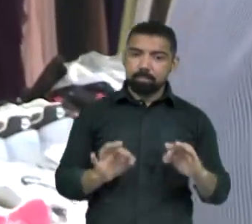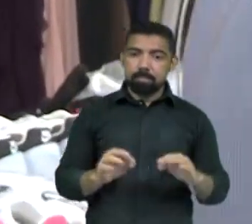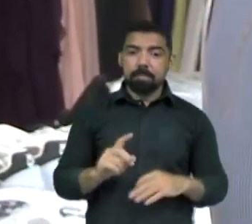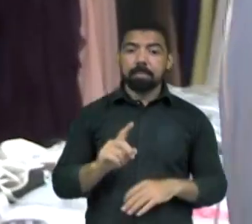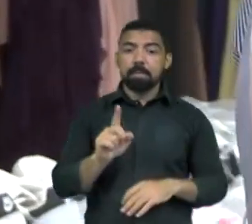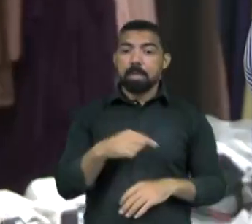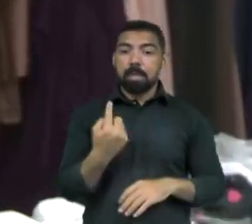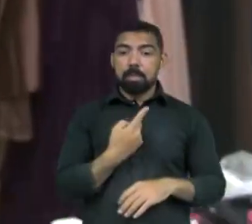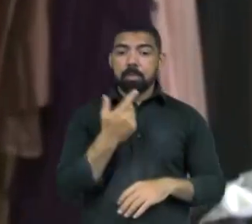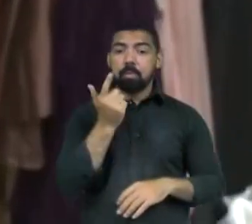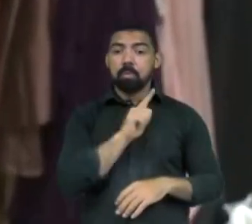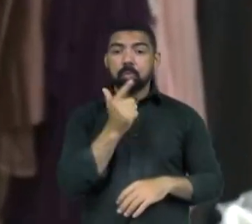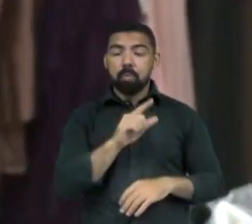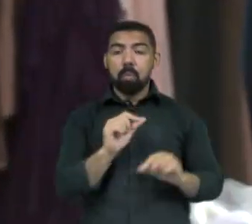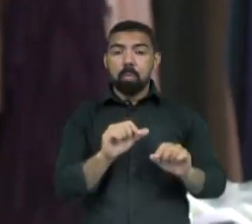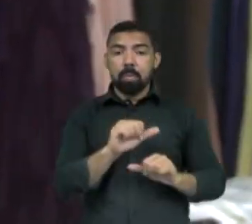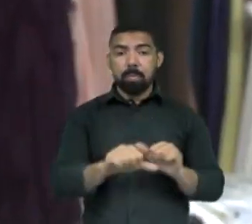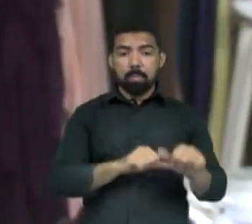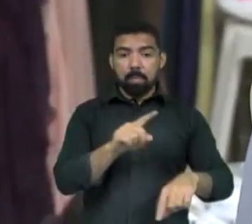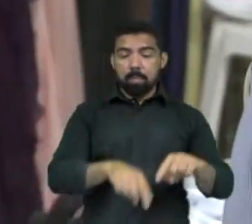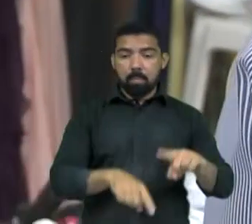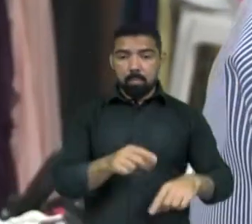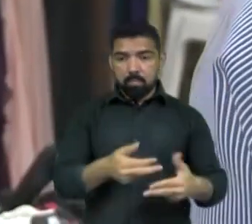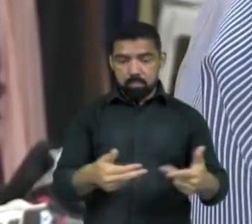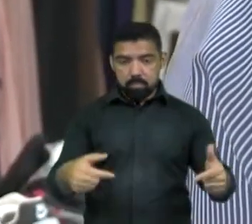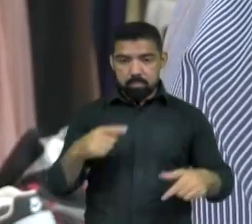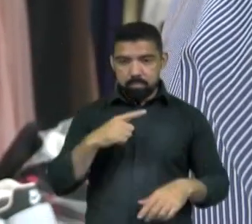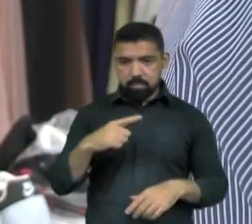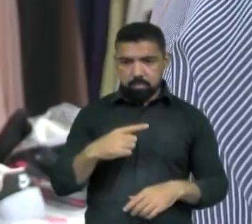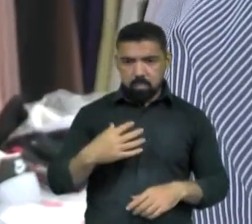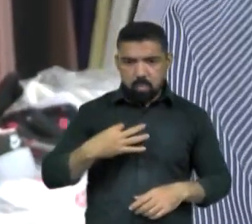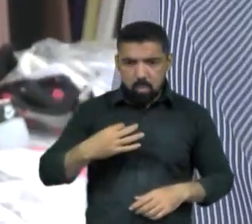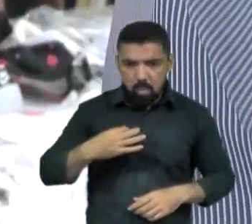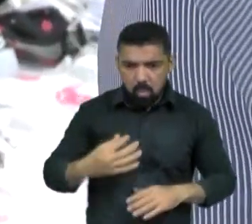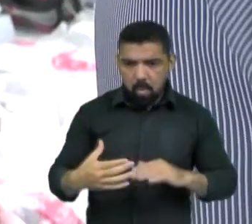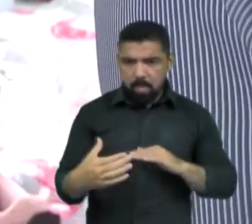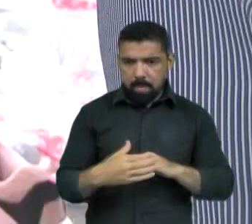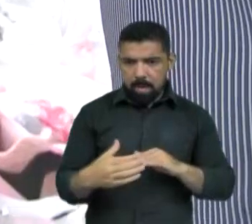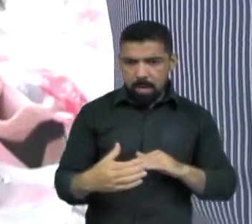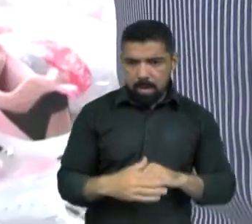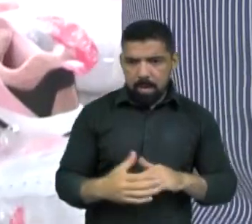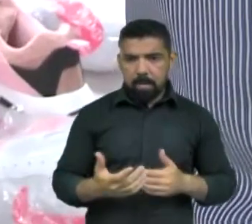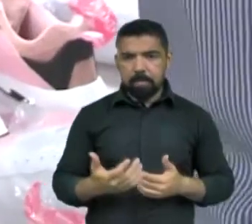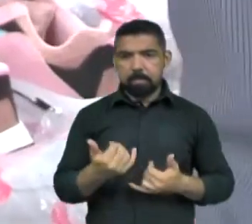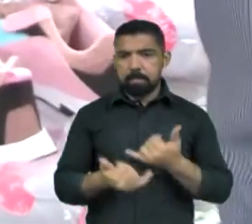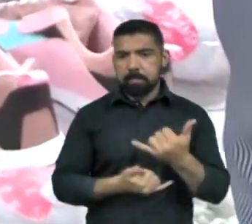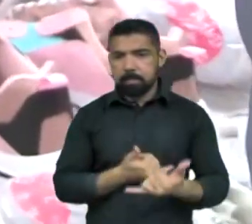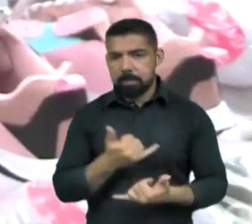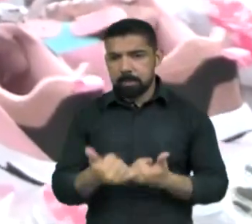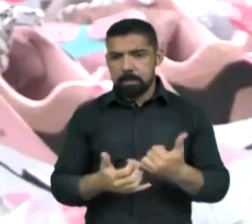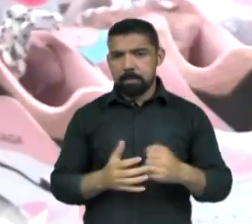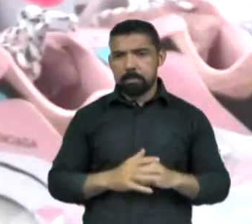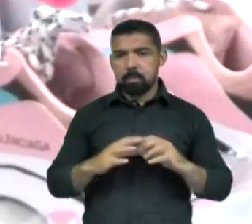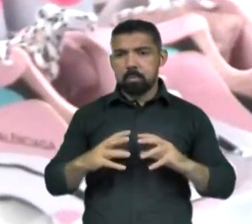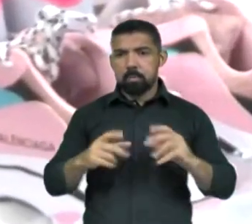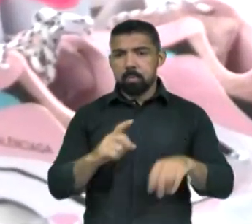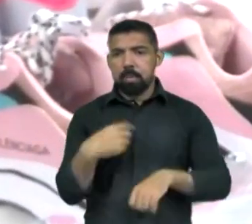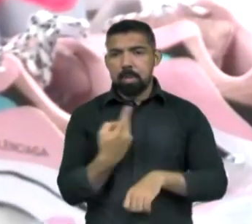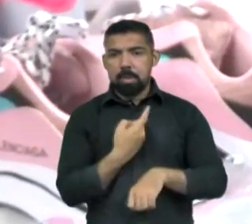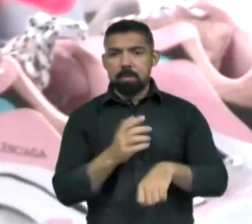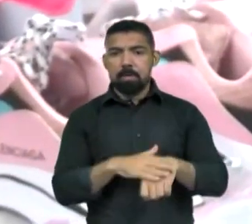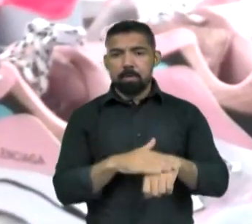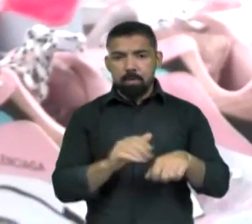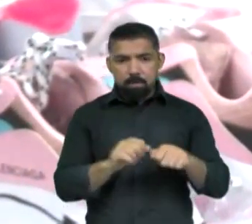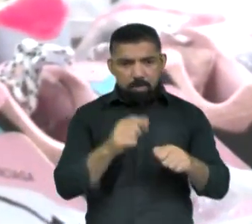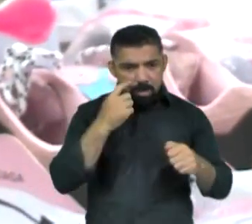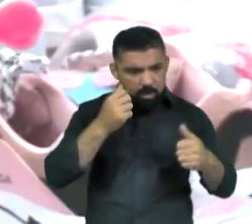ressignificar esses produtos, esses materiais, roupas, calçados, brinquedos. Tudo isso a gente faz uma triagem, né,